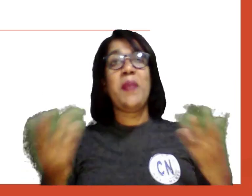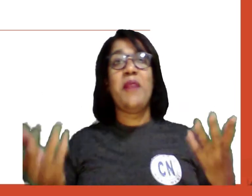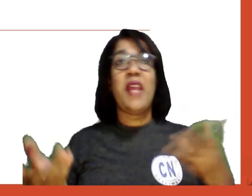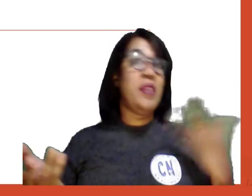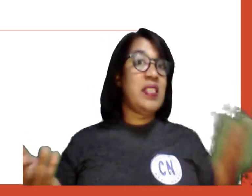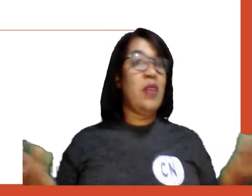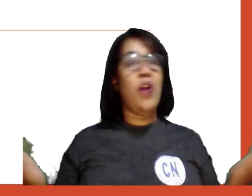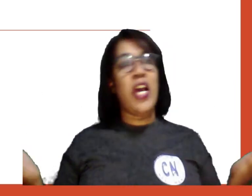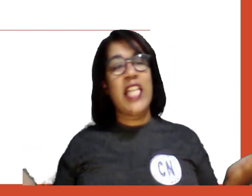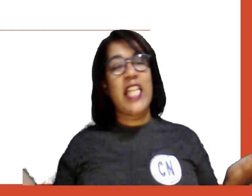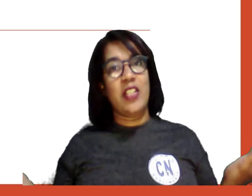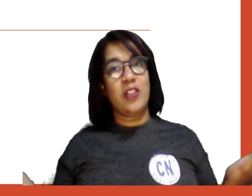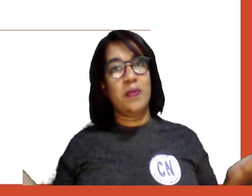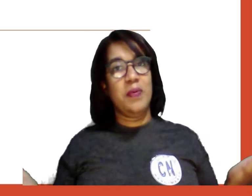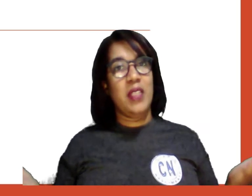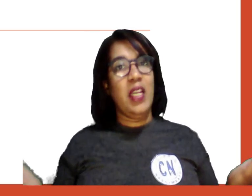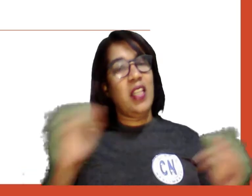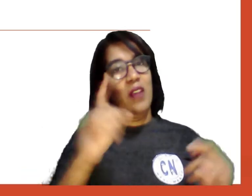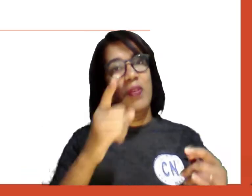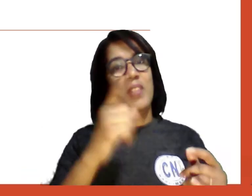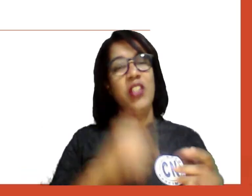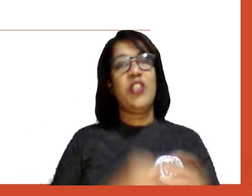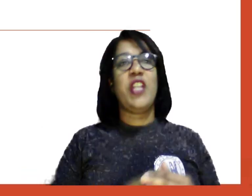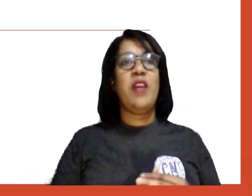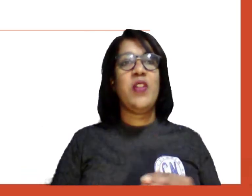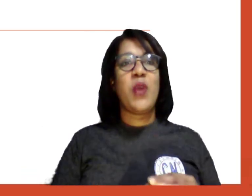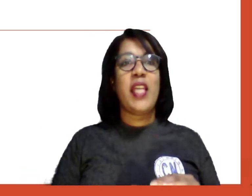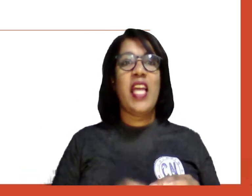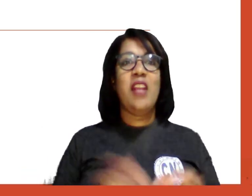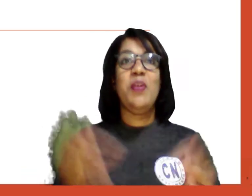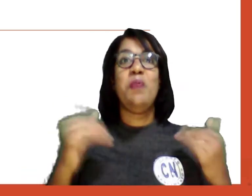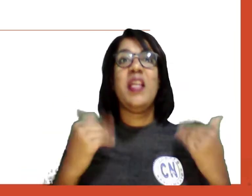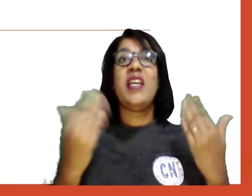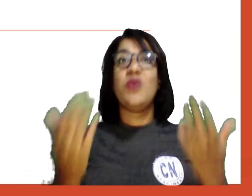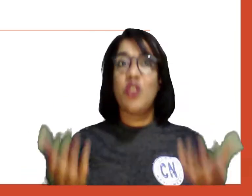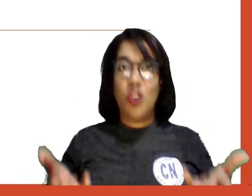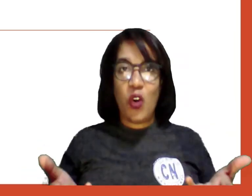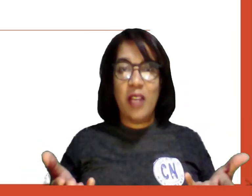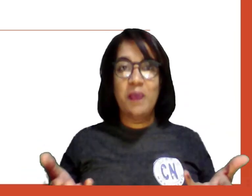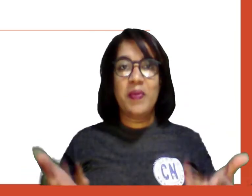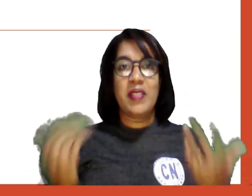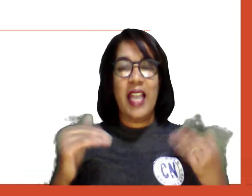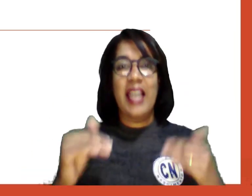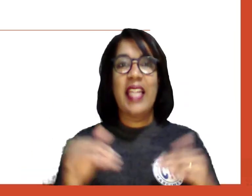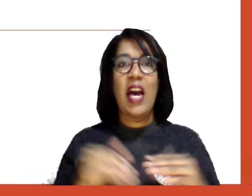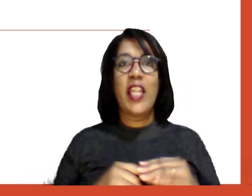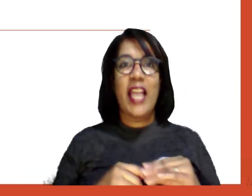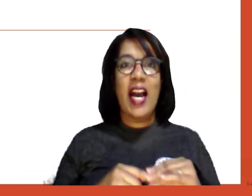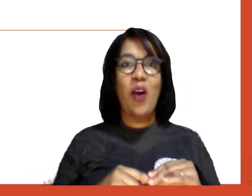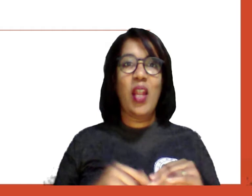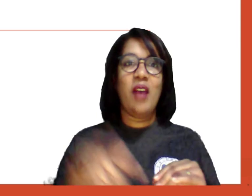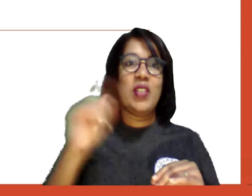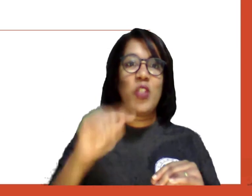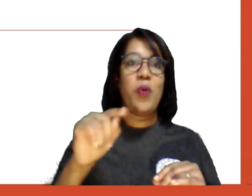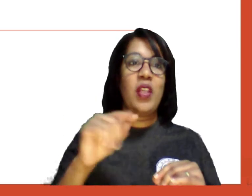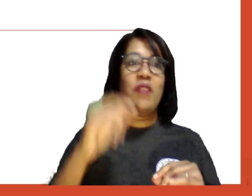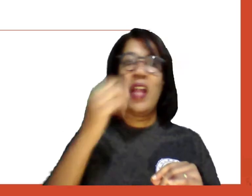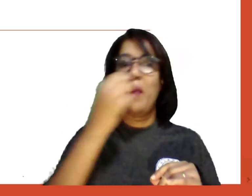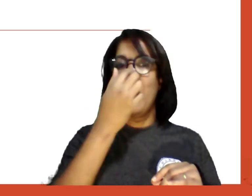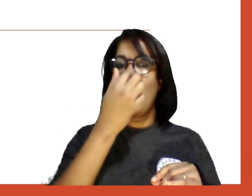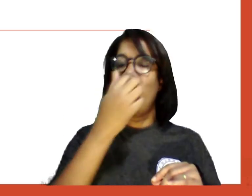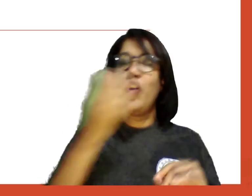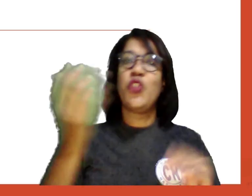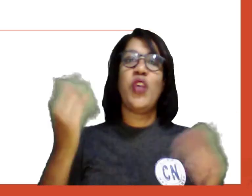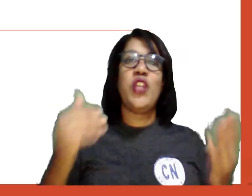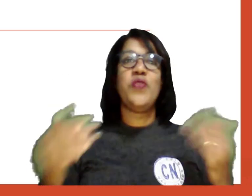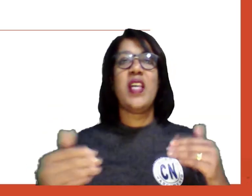O que você prefere, a ficção ou a realidade? Então, vocês escrevam aí no seu caderno e me explique a sua escolha. Tá? Na hora da aula, vocês podem